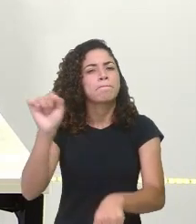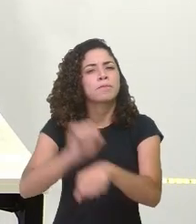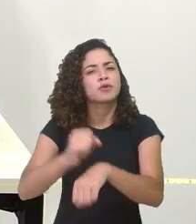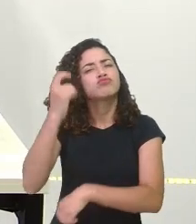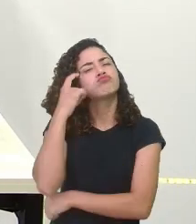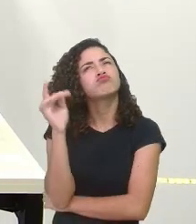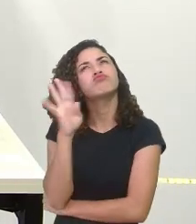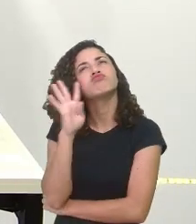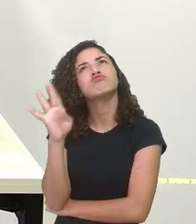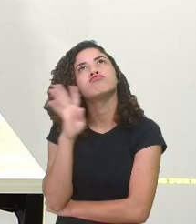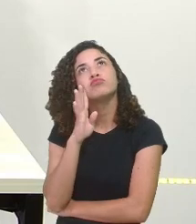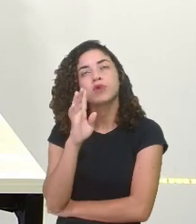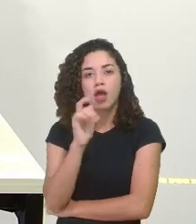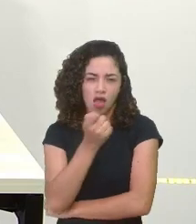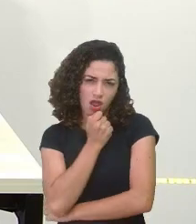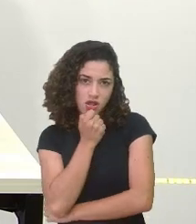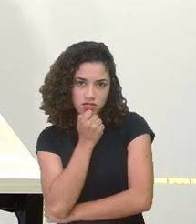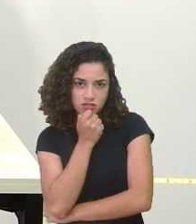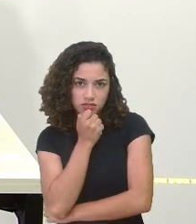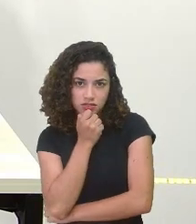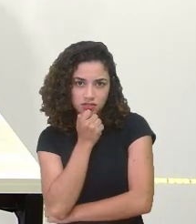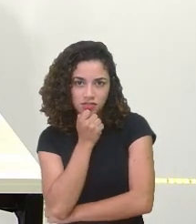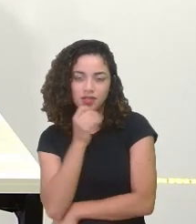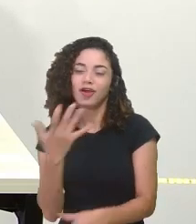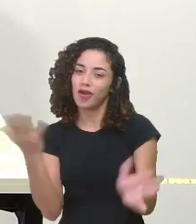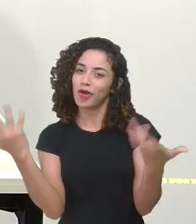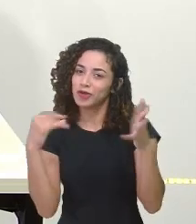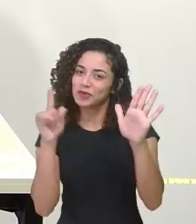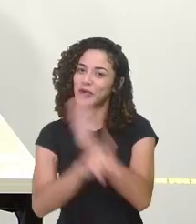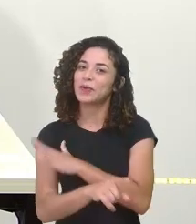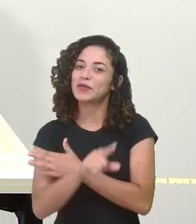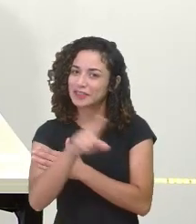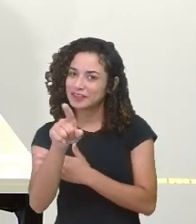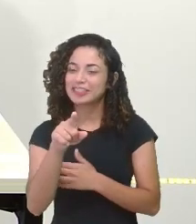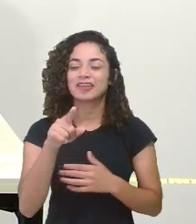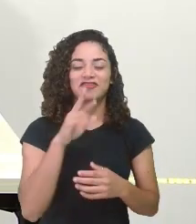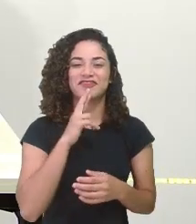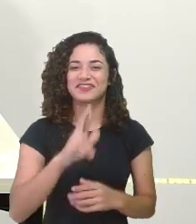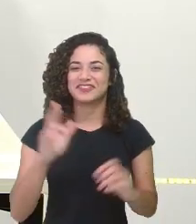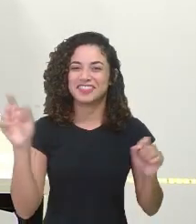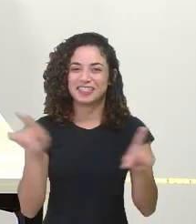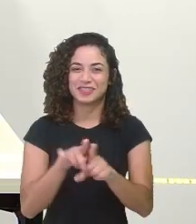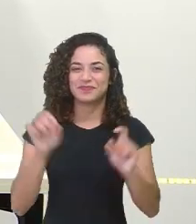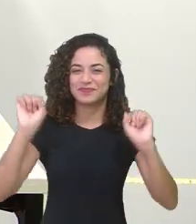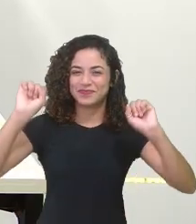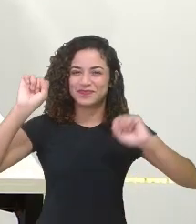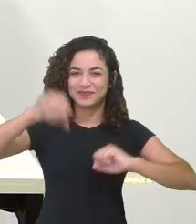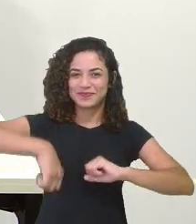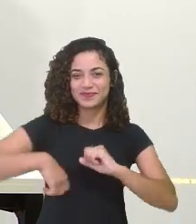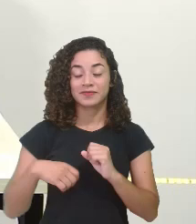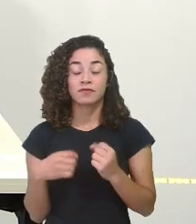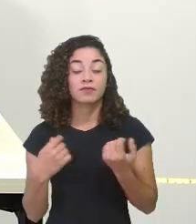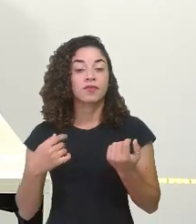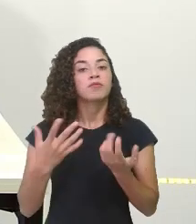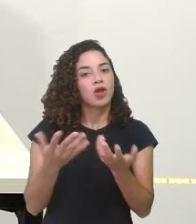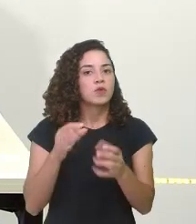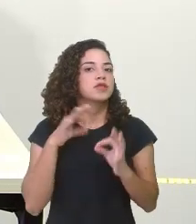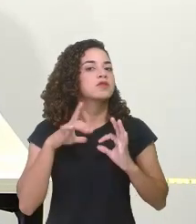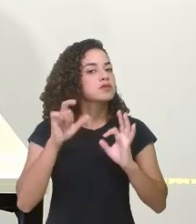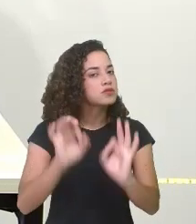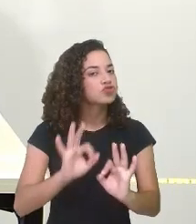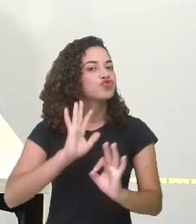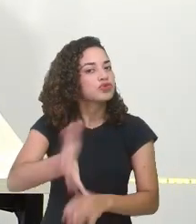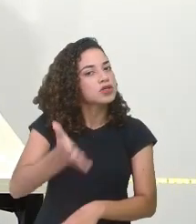isso? Pois é, se não se perguntou, eu estou perguntando agora e vou te dar a resposta, tá certo? Mas eu tenho certeza que você já sabe qual